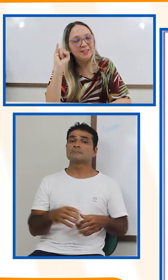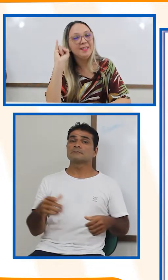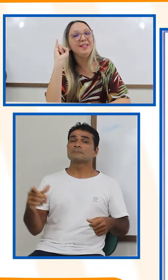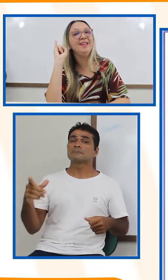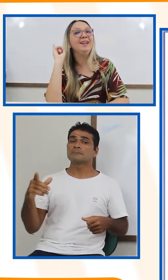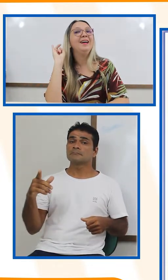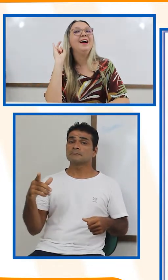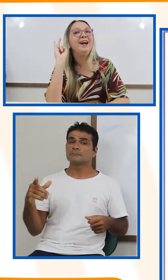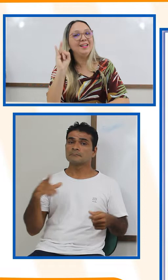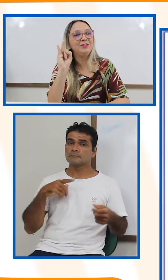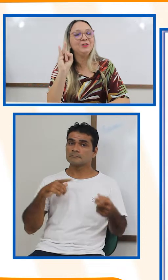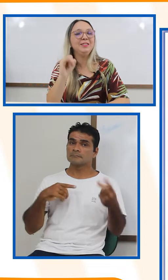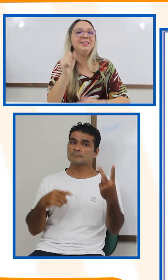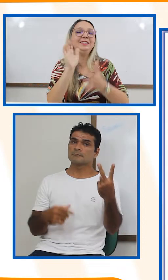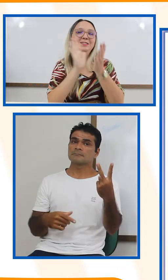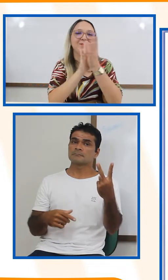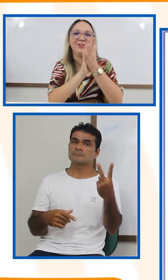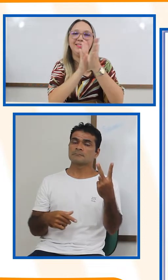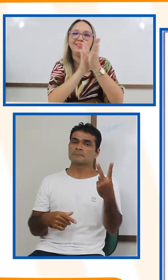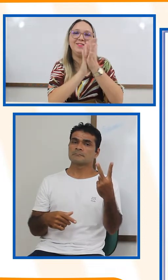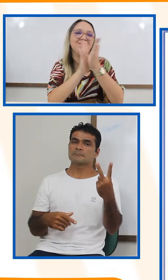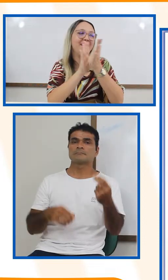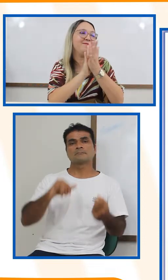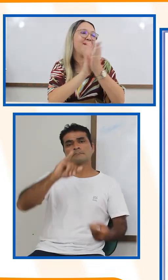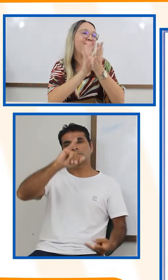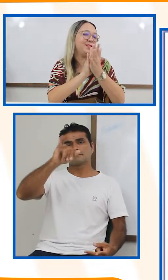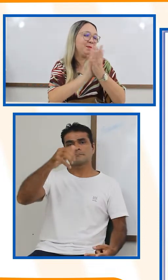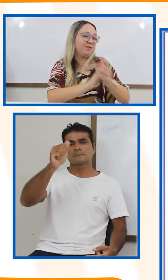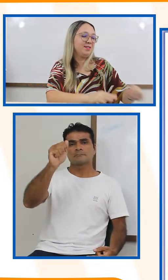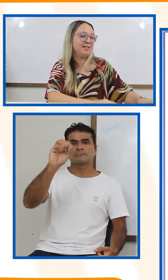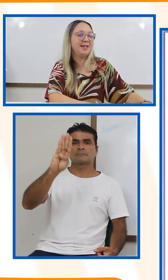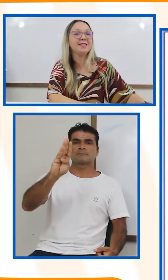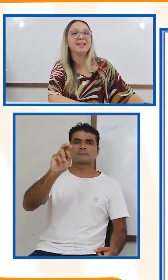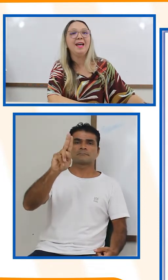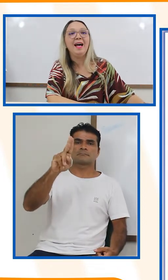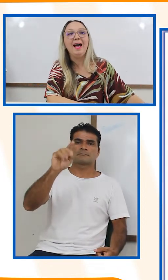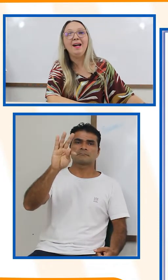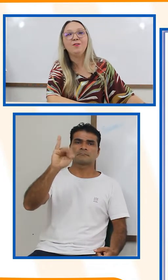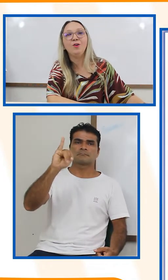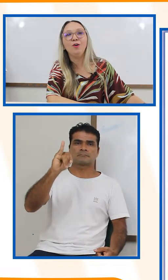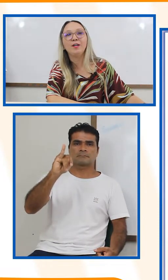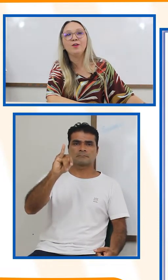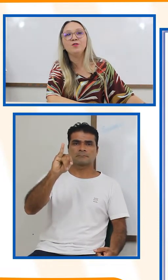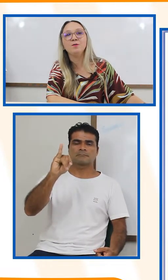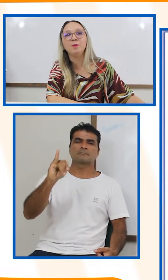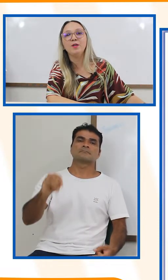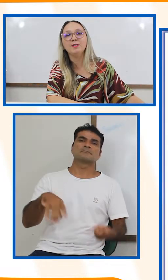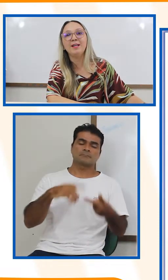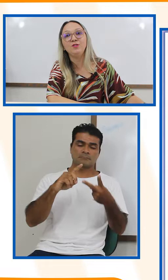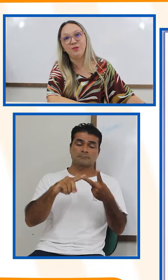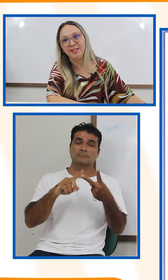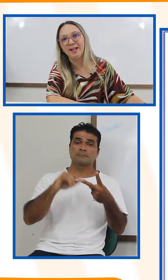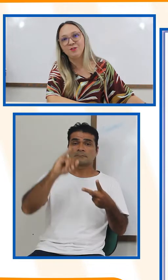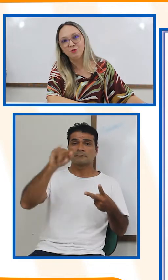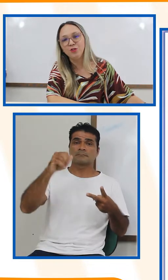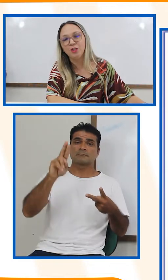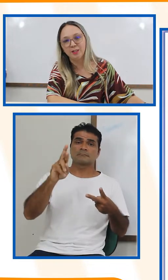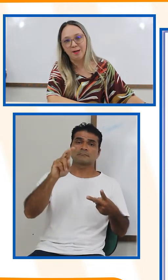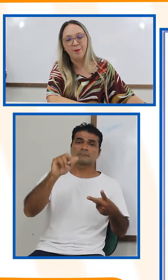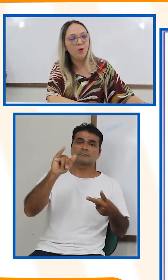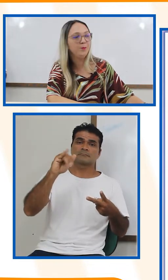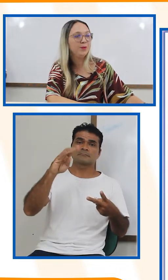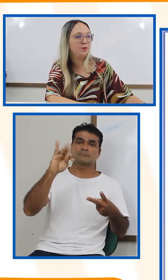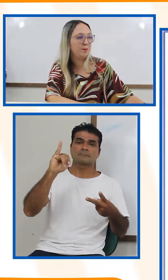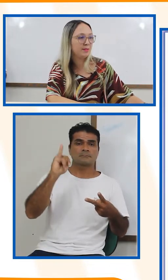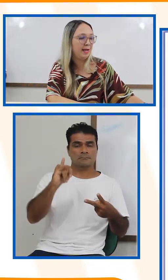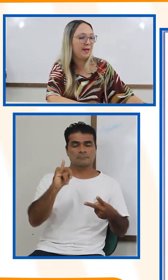jabuti e a juriti. Muito bem, palmas para vocês. Agora nós vamos para a nossa atividade do dia,